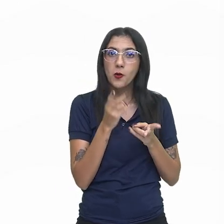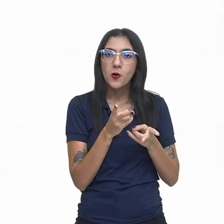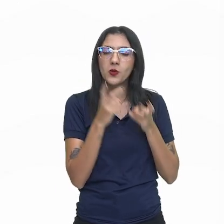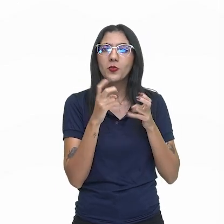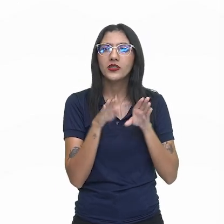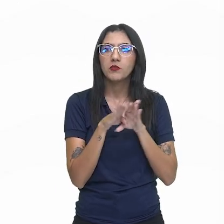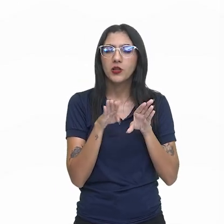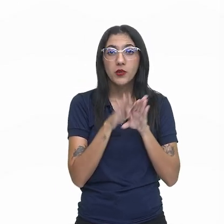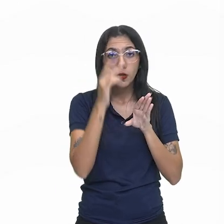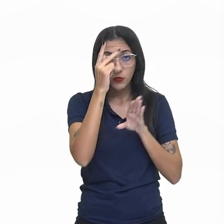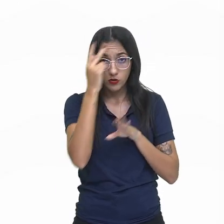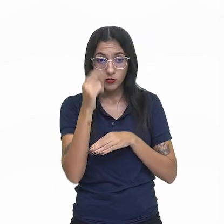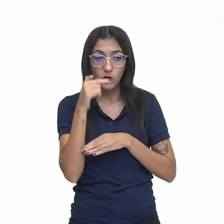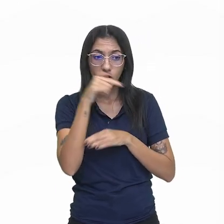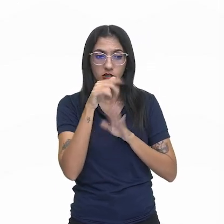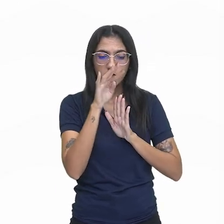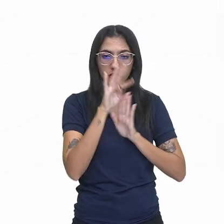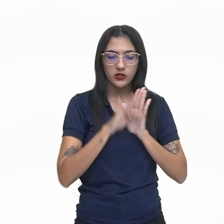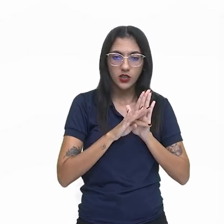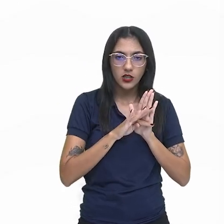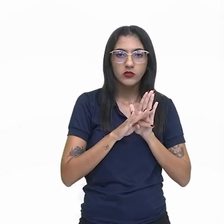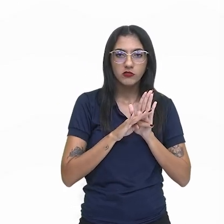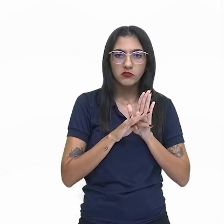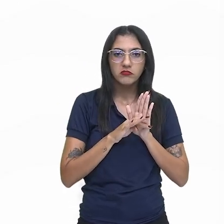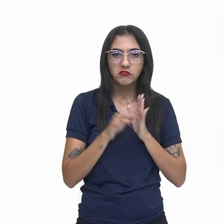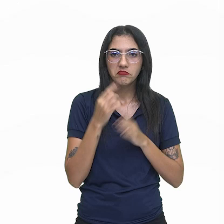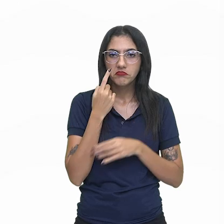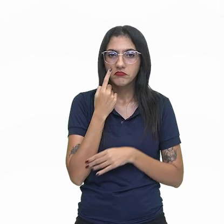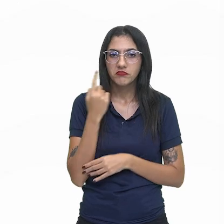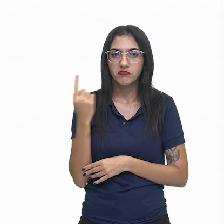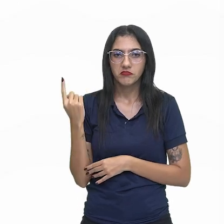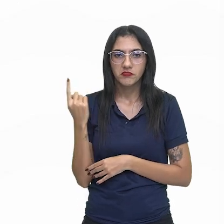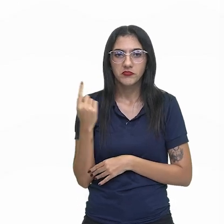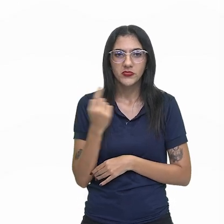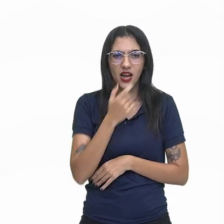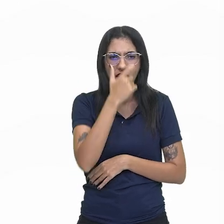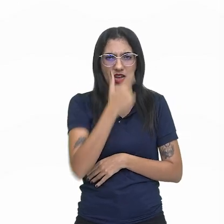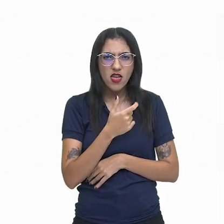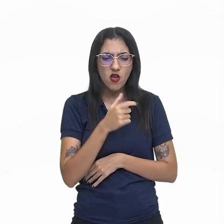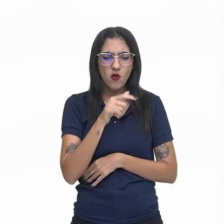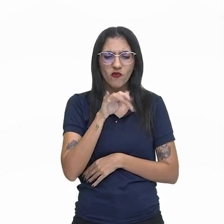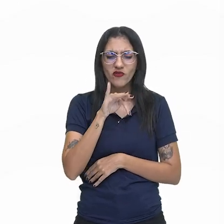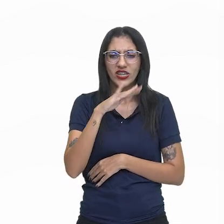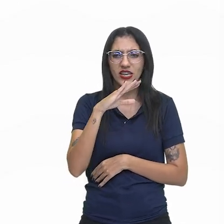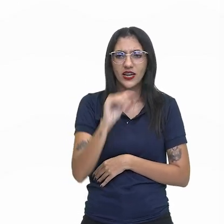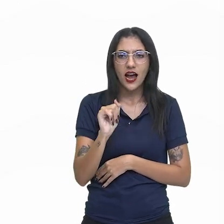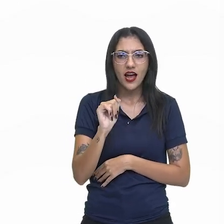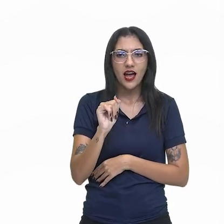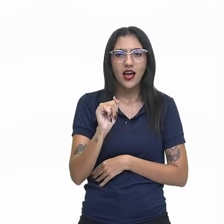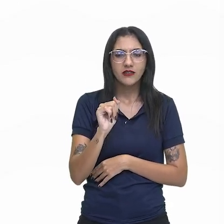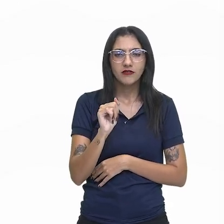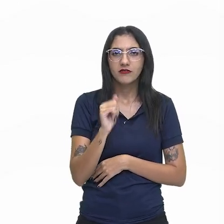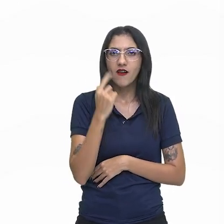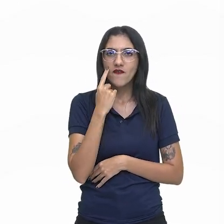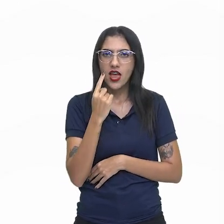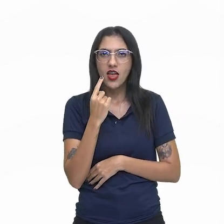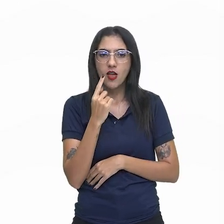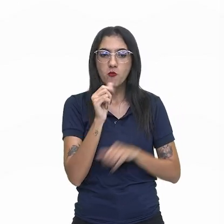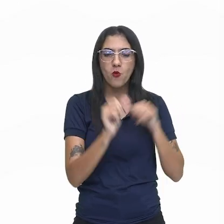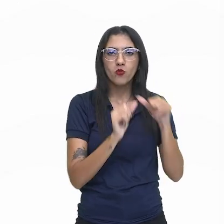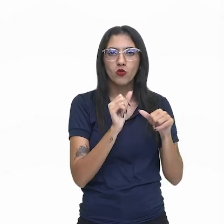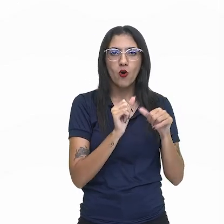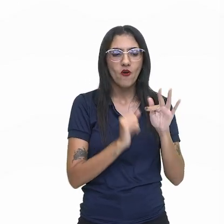eu poético. Ele diz, eu fica assim, né? Falando fica, ao invés de eu